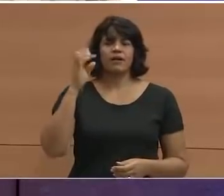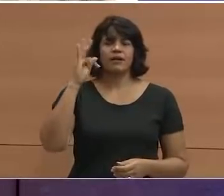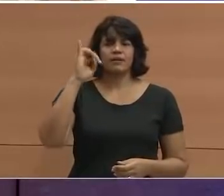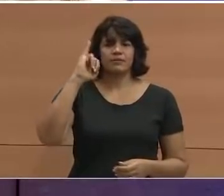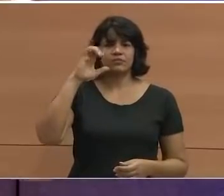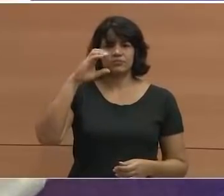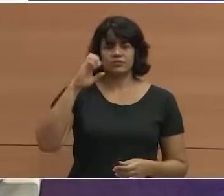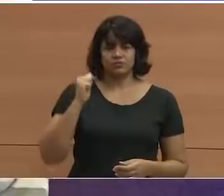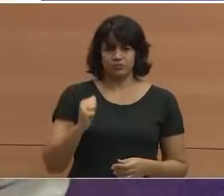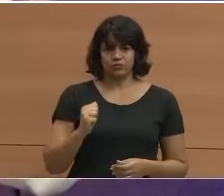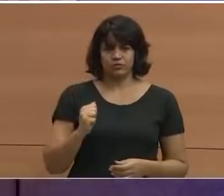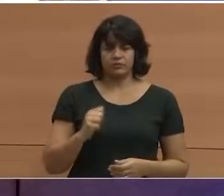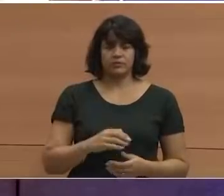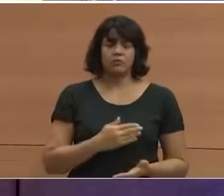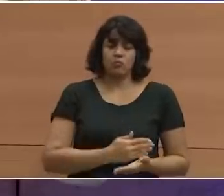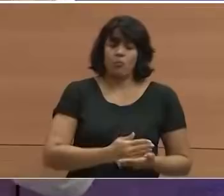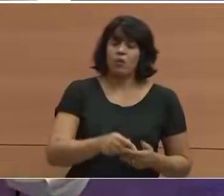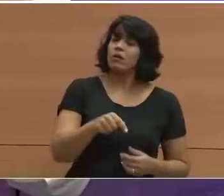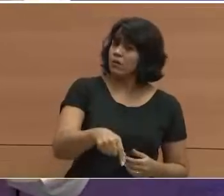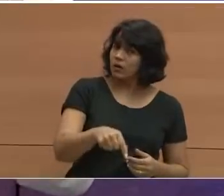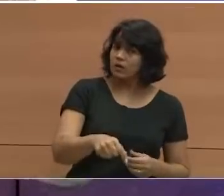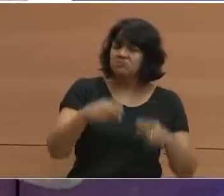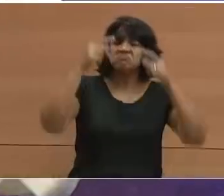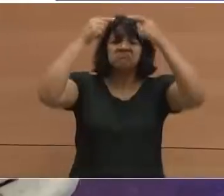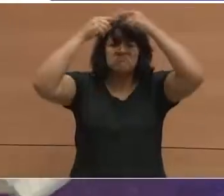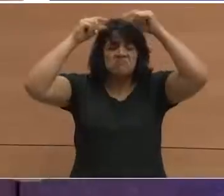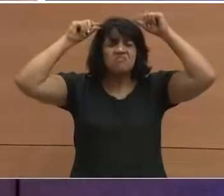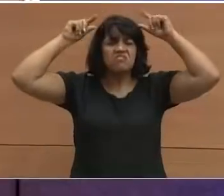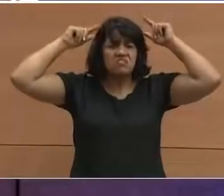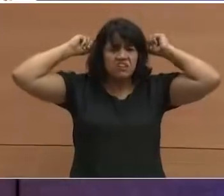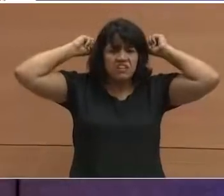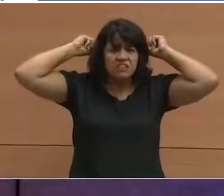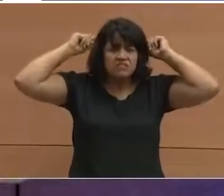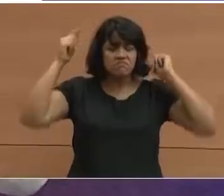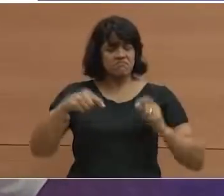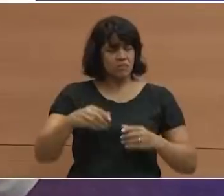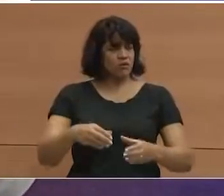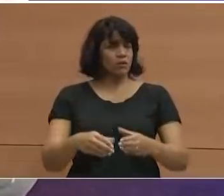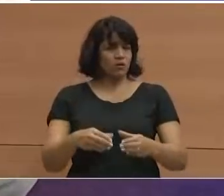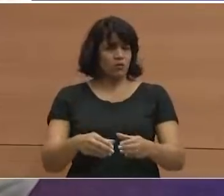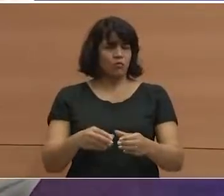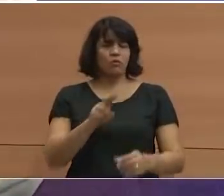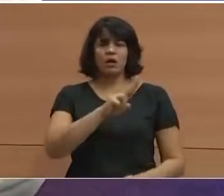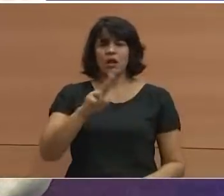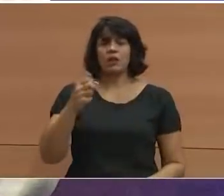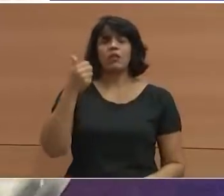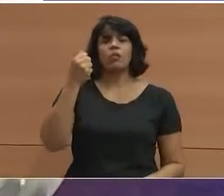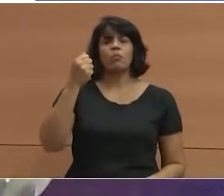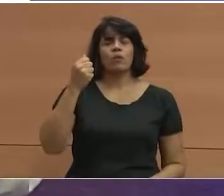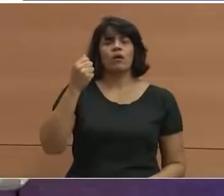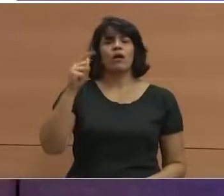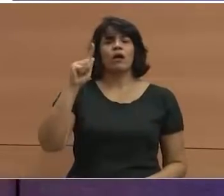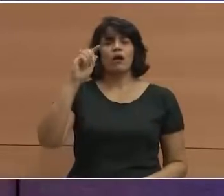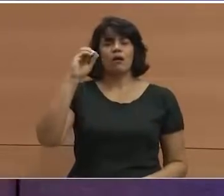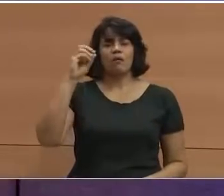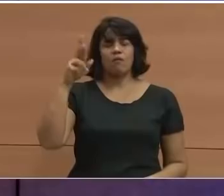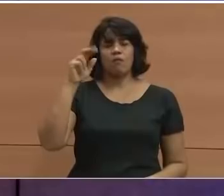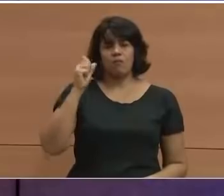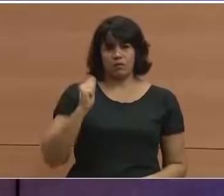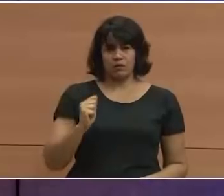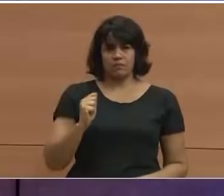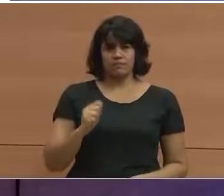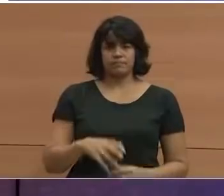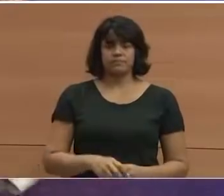tipo de origem, e hoje, né, se tornou a cultura ocidental. Então eles